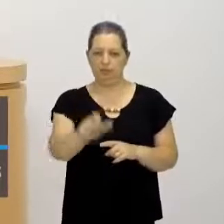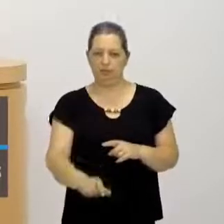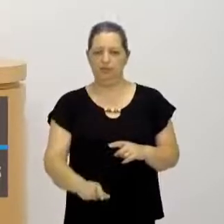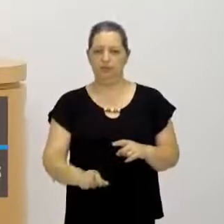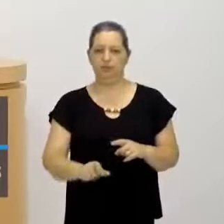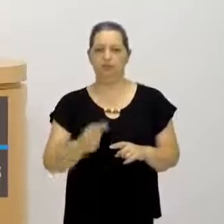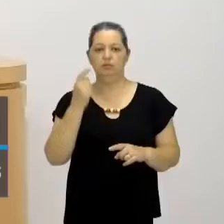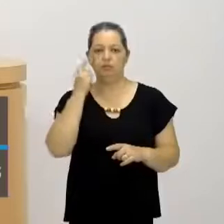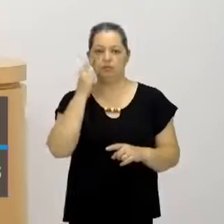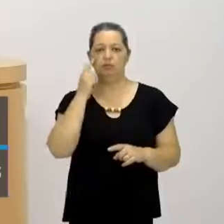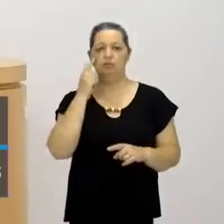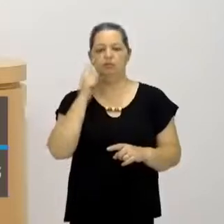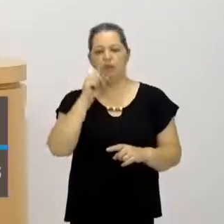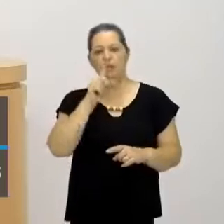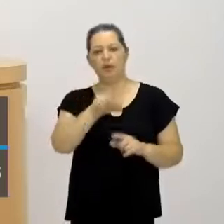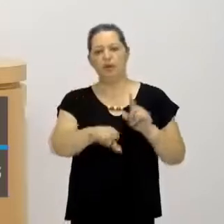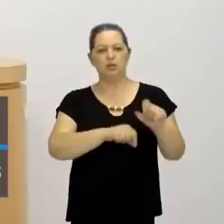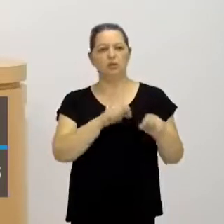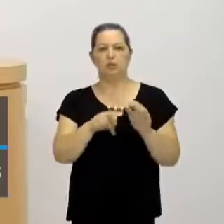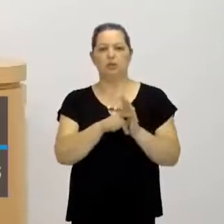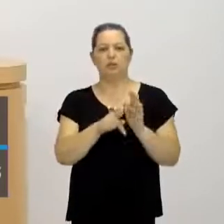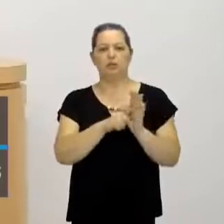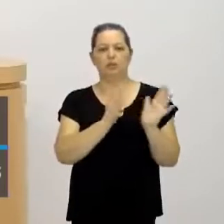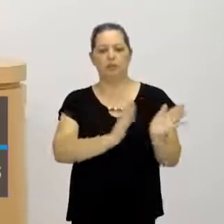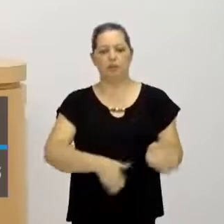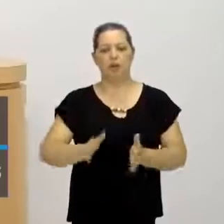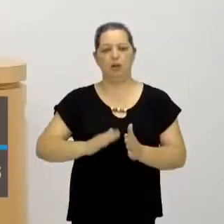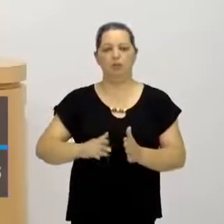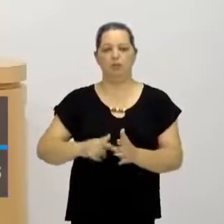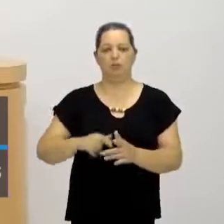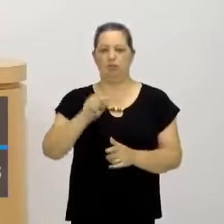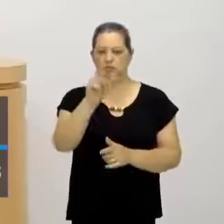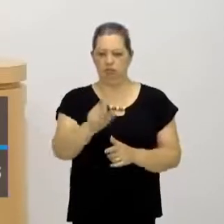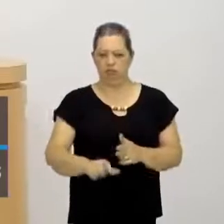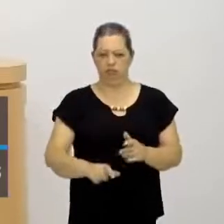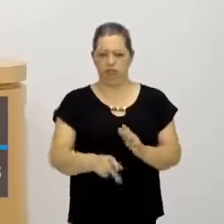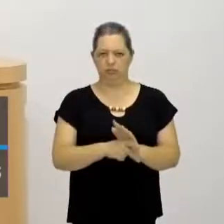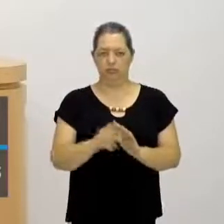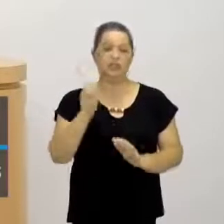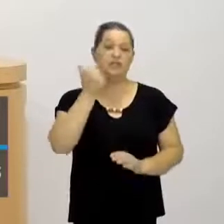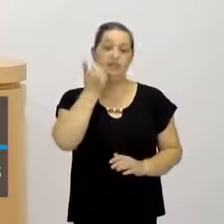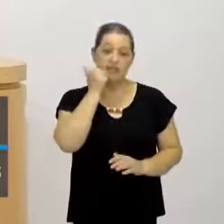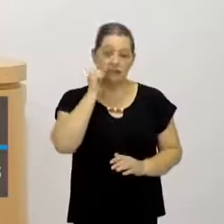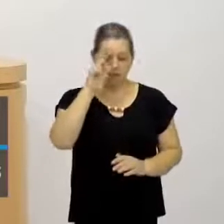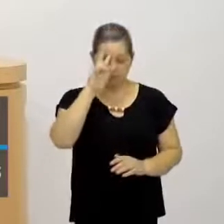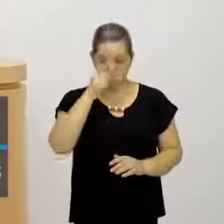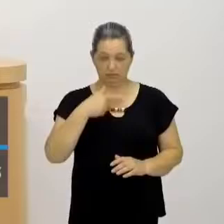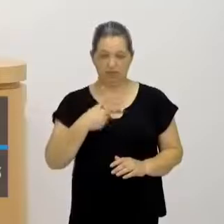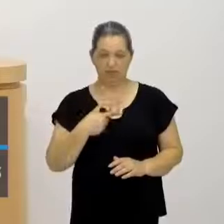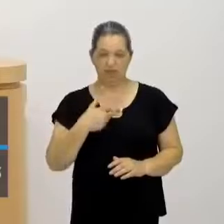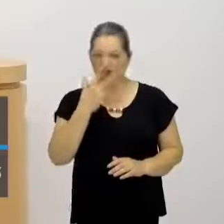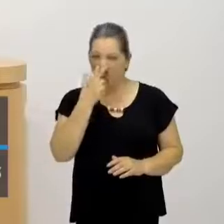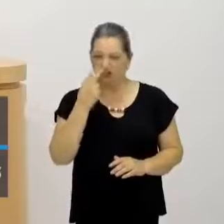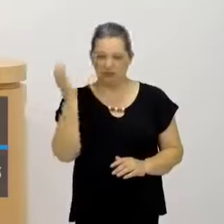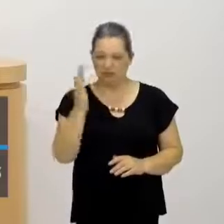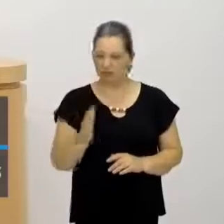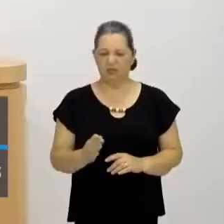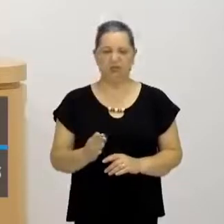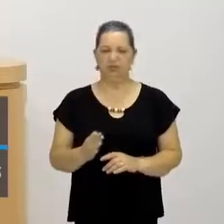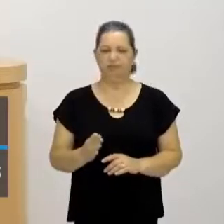determinava a sua produtividade. E na cabeça desse pessoal, dessa pseudociência, eles achavam que o Brasil não tinha como